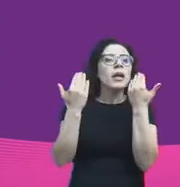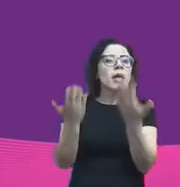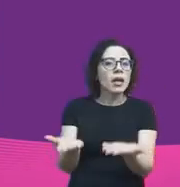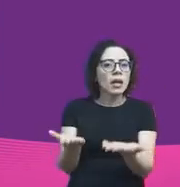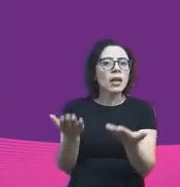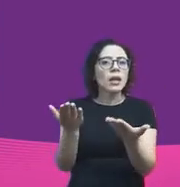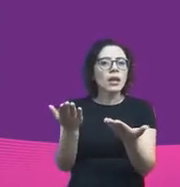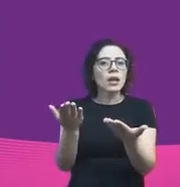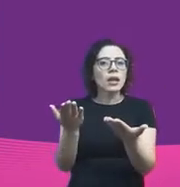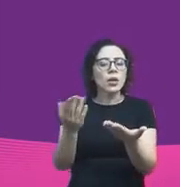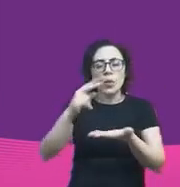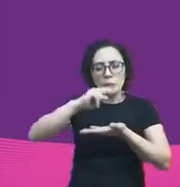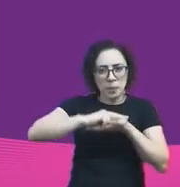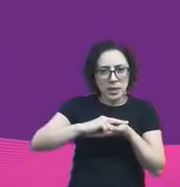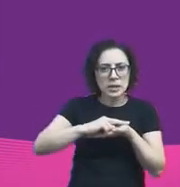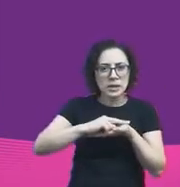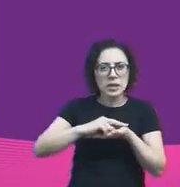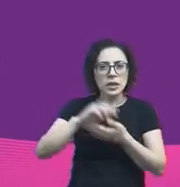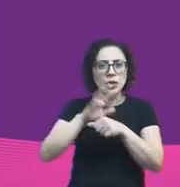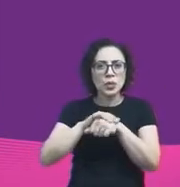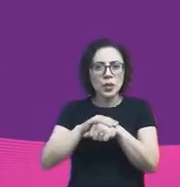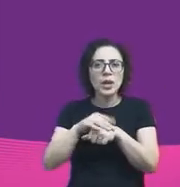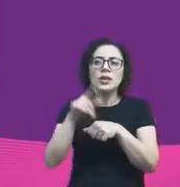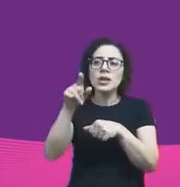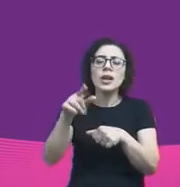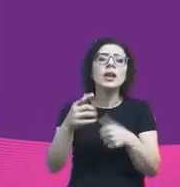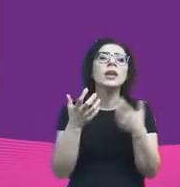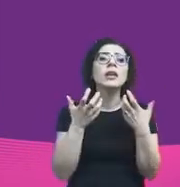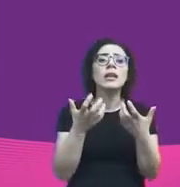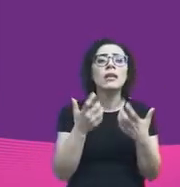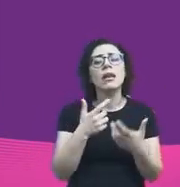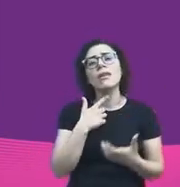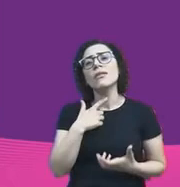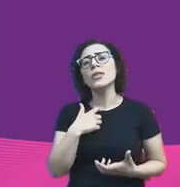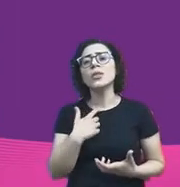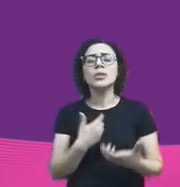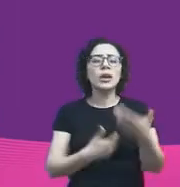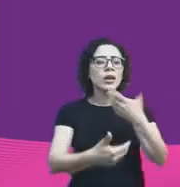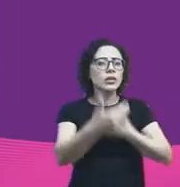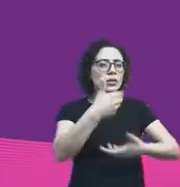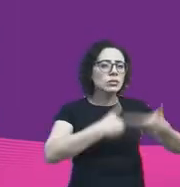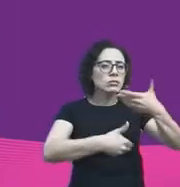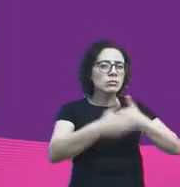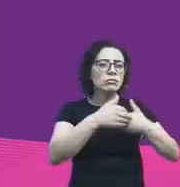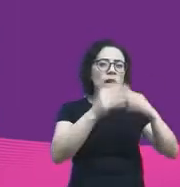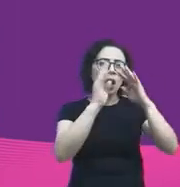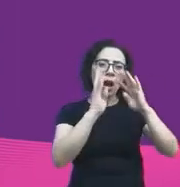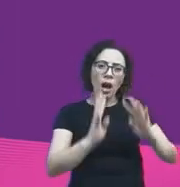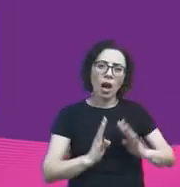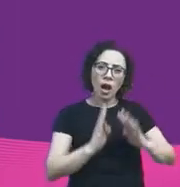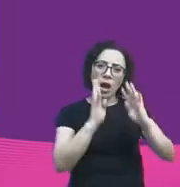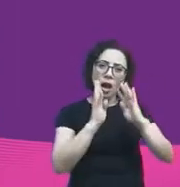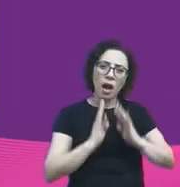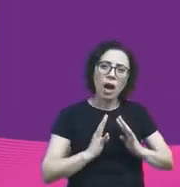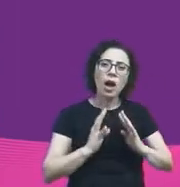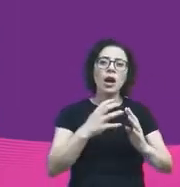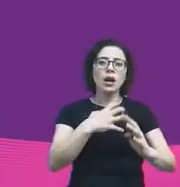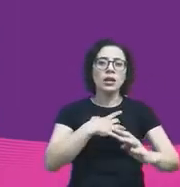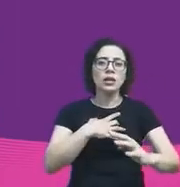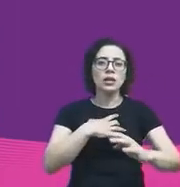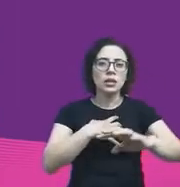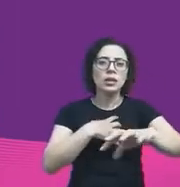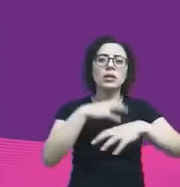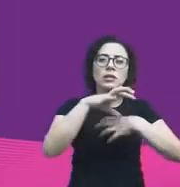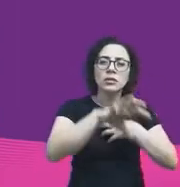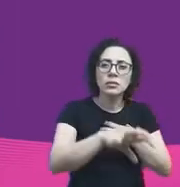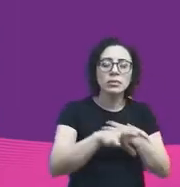e os pacientes querem compaixão, os pacientes querem empatia, eles acham isso mais importante do que